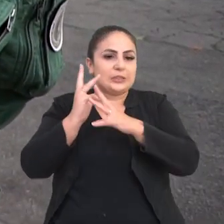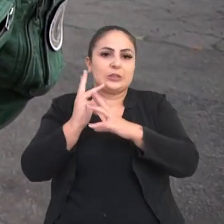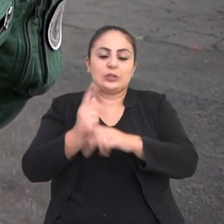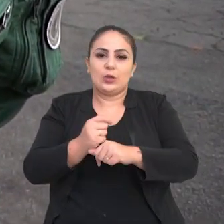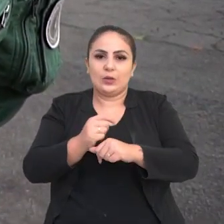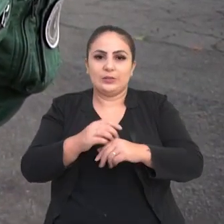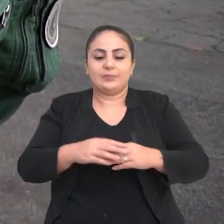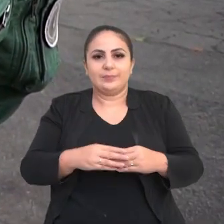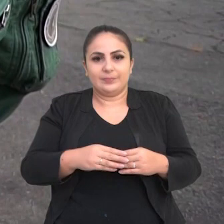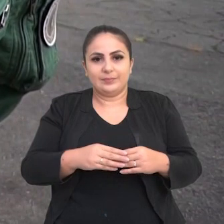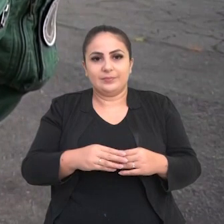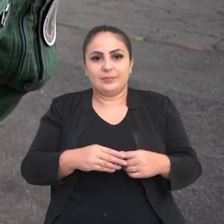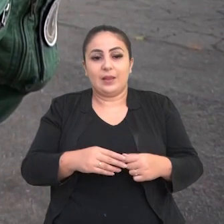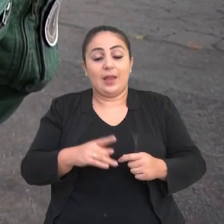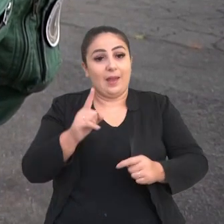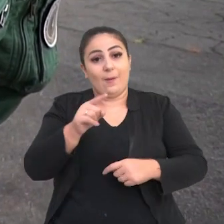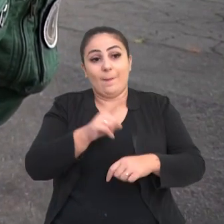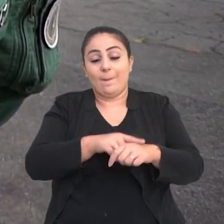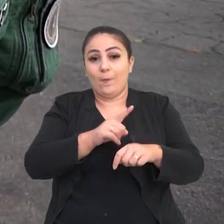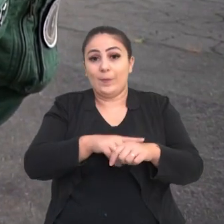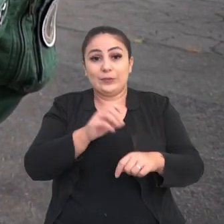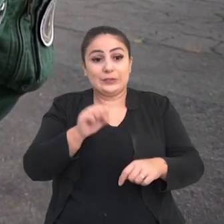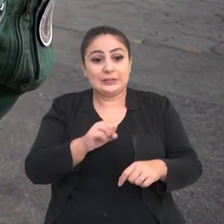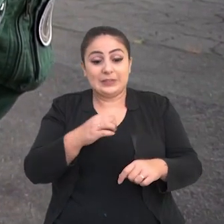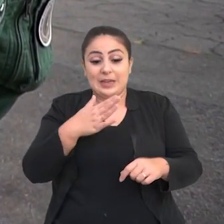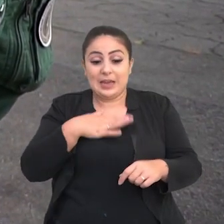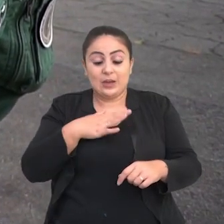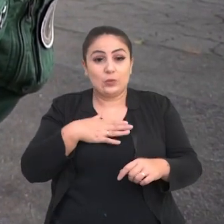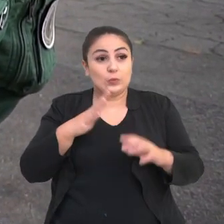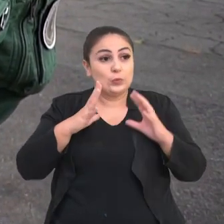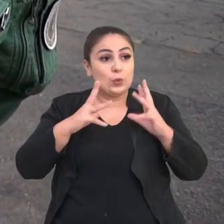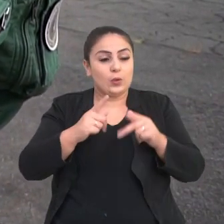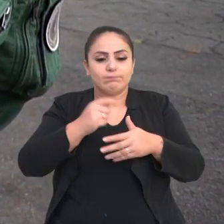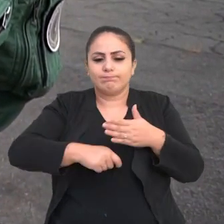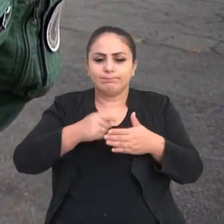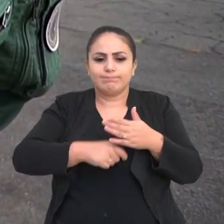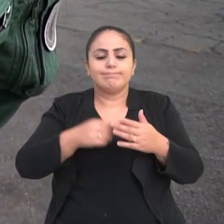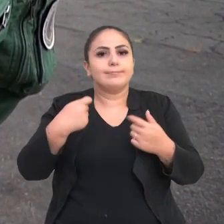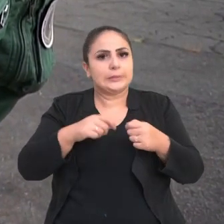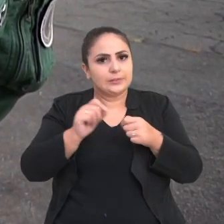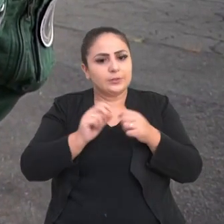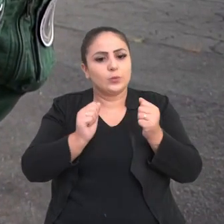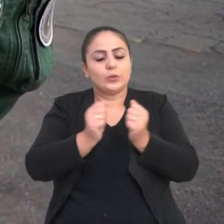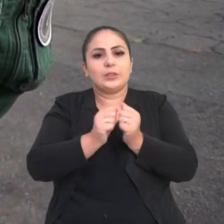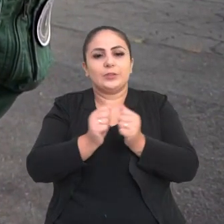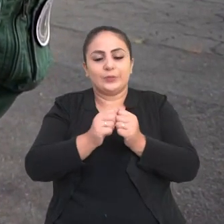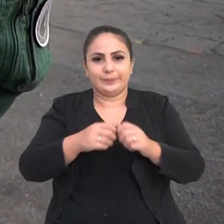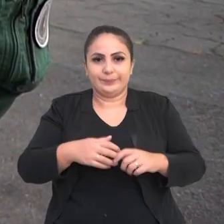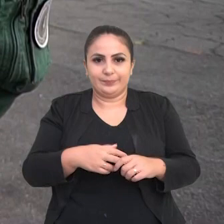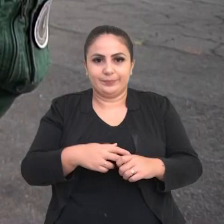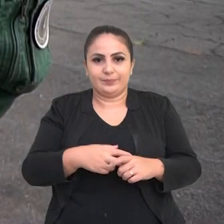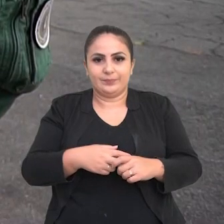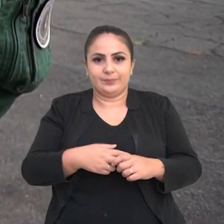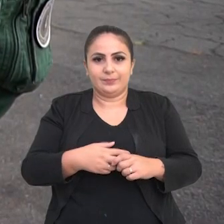relevante na história mundial. Esse é um momento onde todos os esforços precisam ser